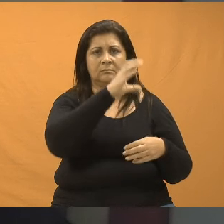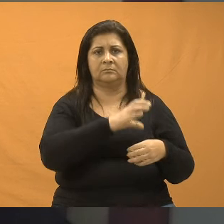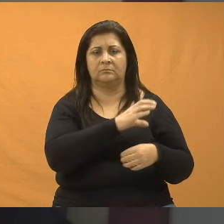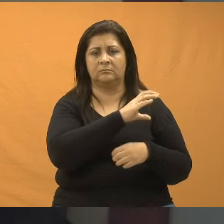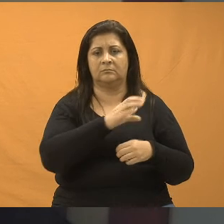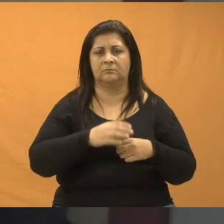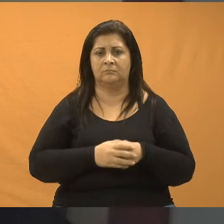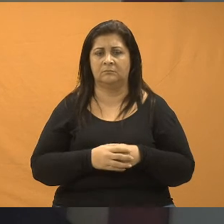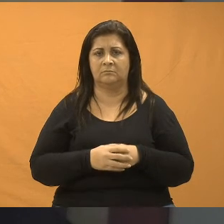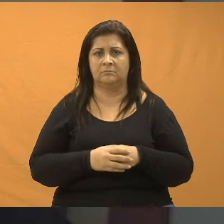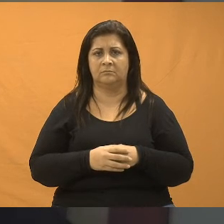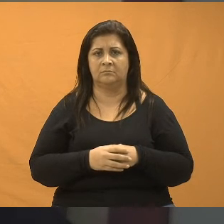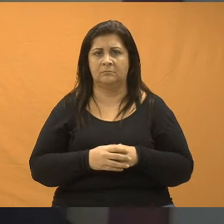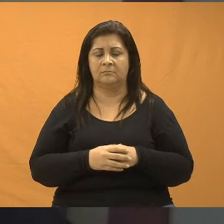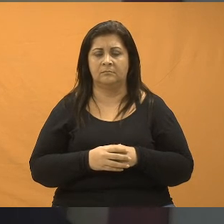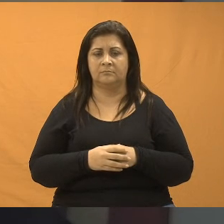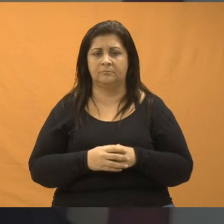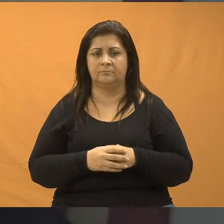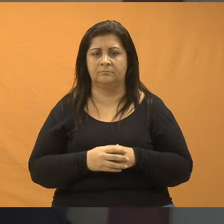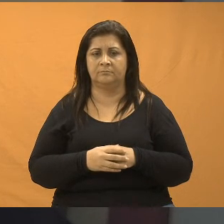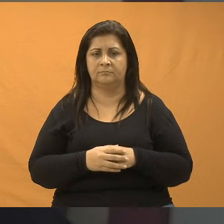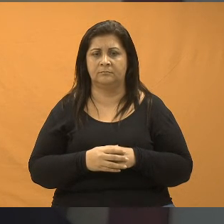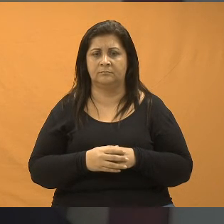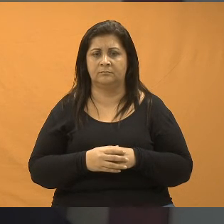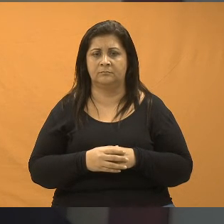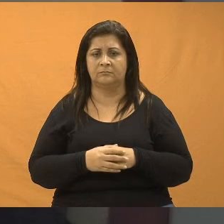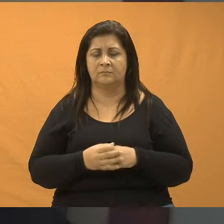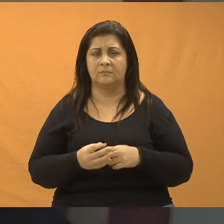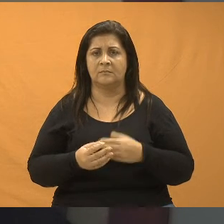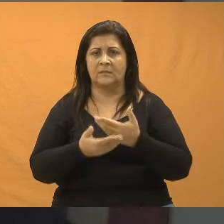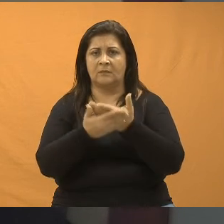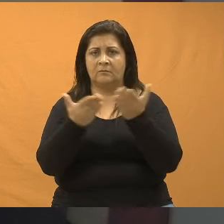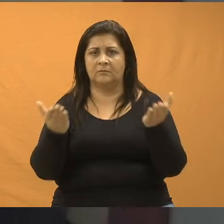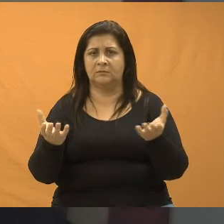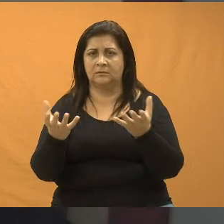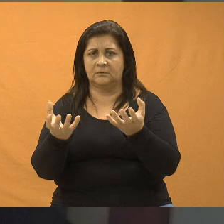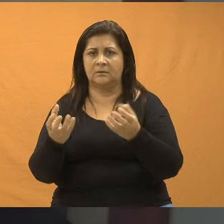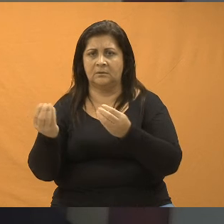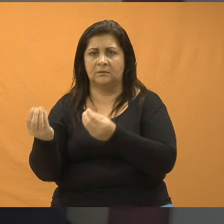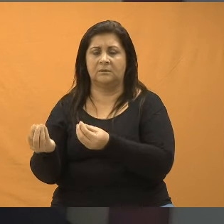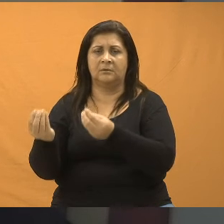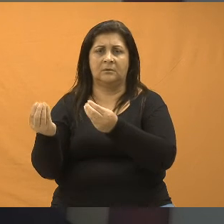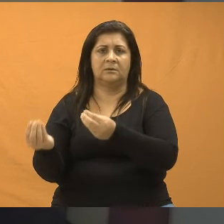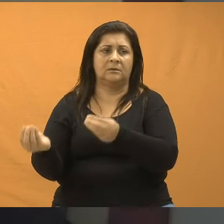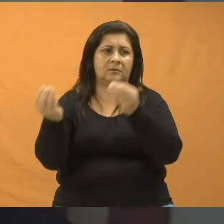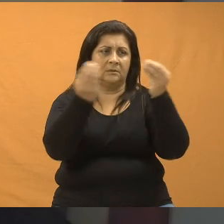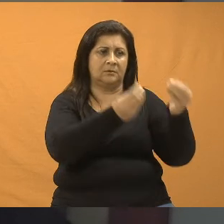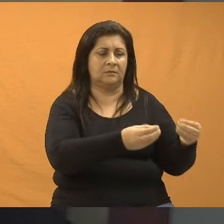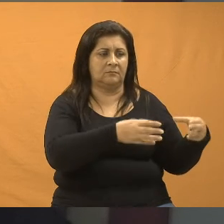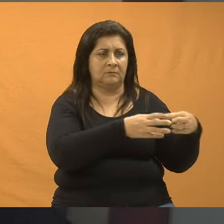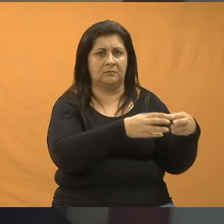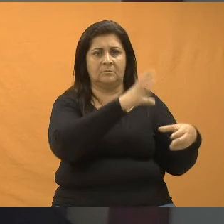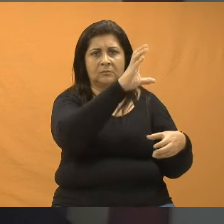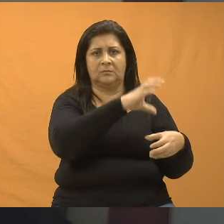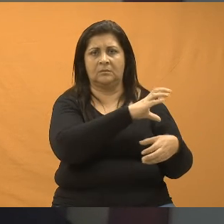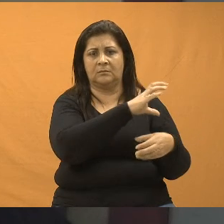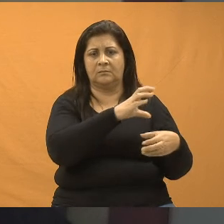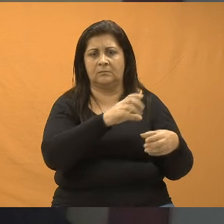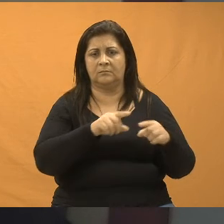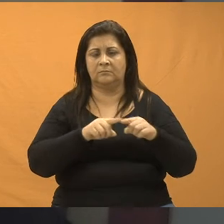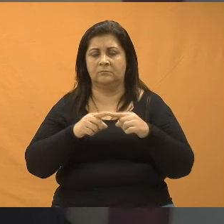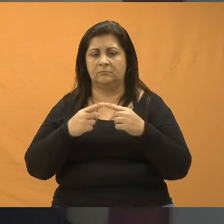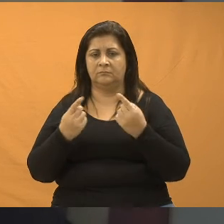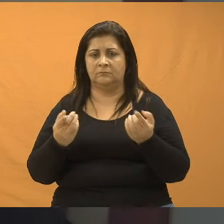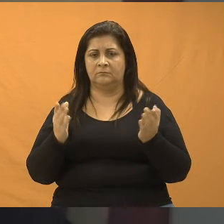Foi isso que ficou claro aqui. Então, os senhores pretendem devolver a Santa Casa para a Irmandade, mas